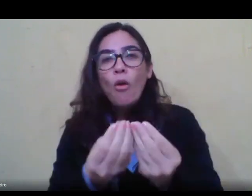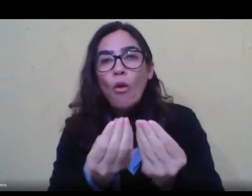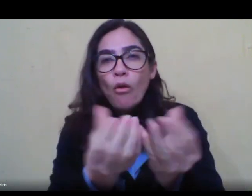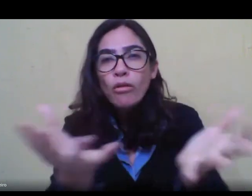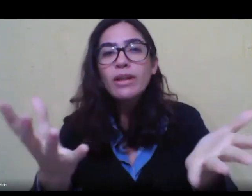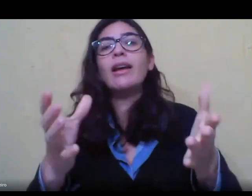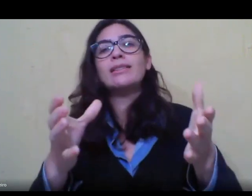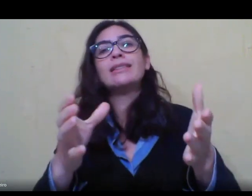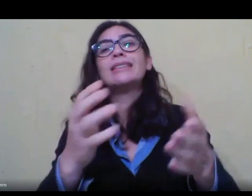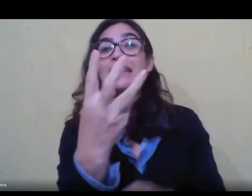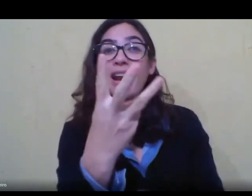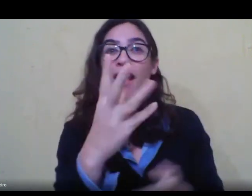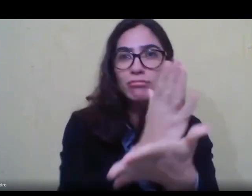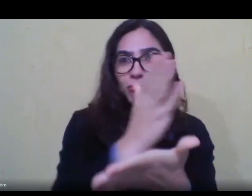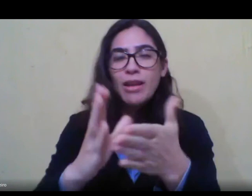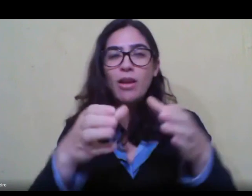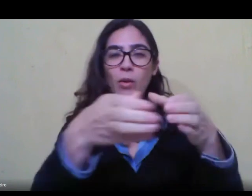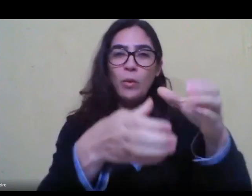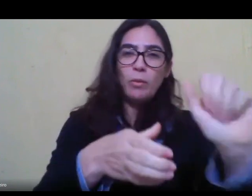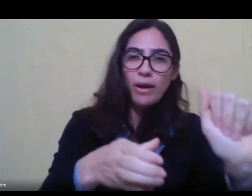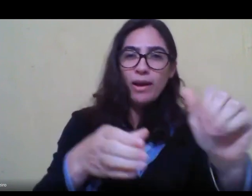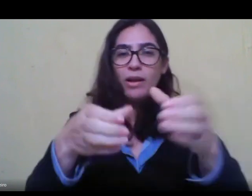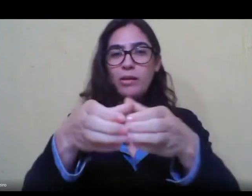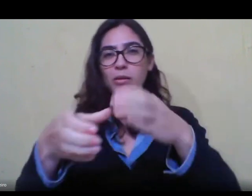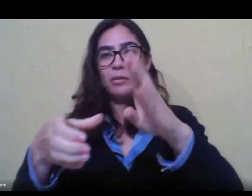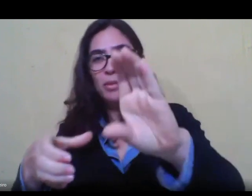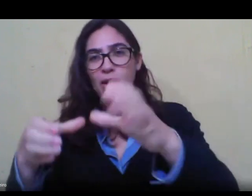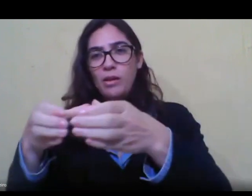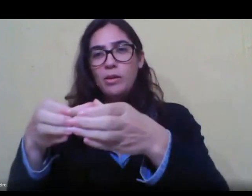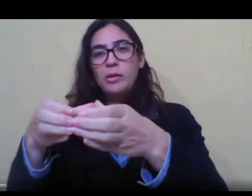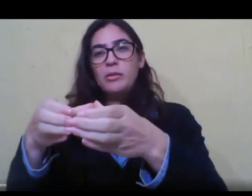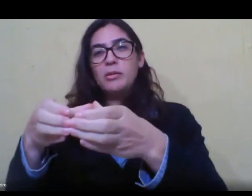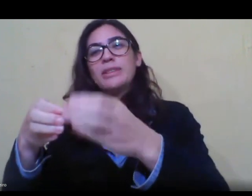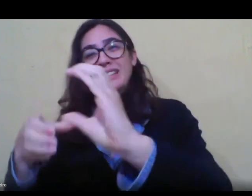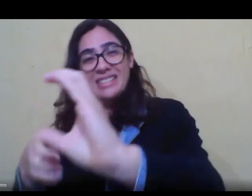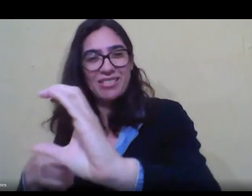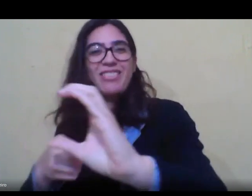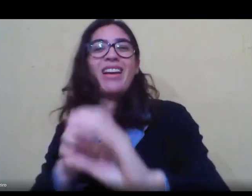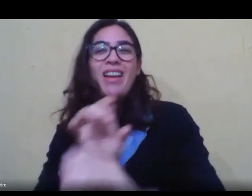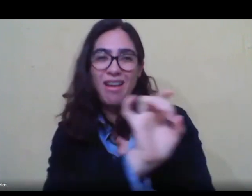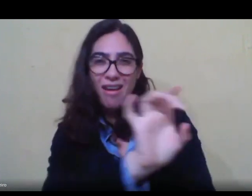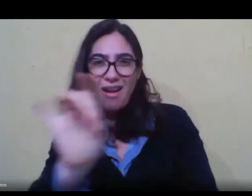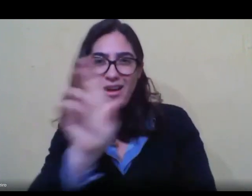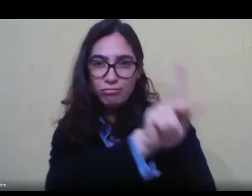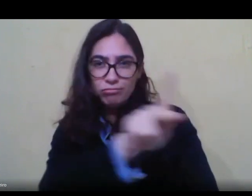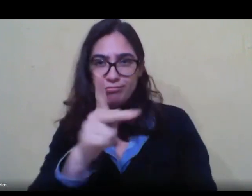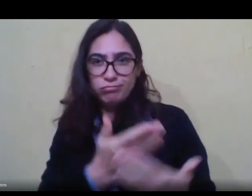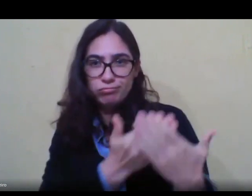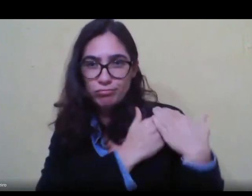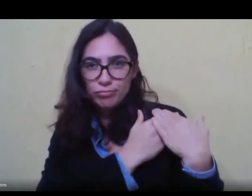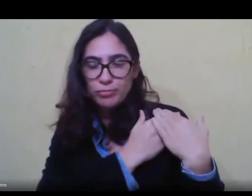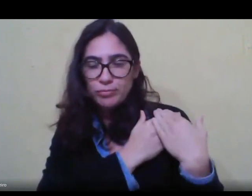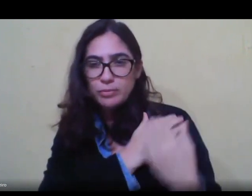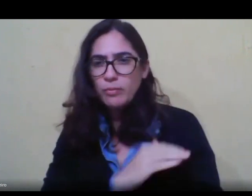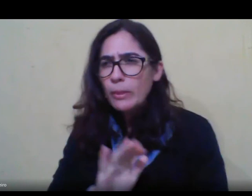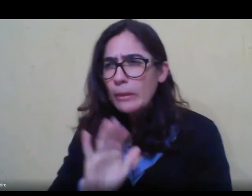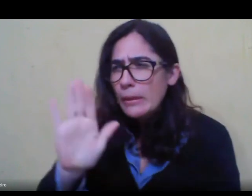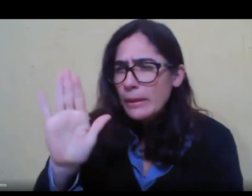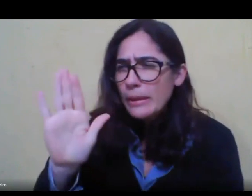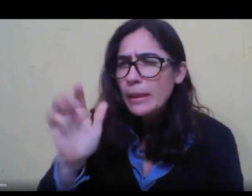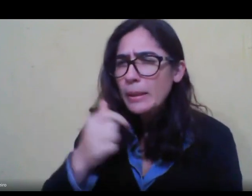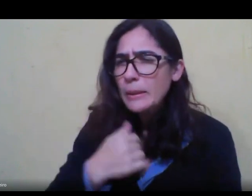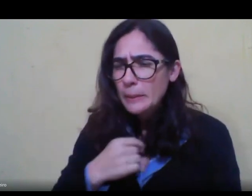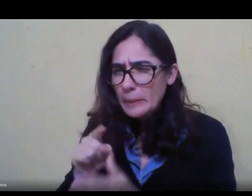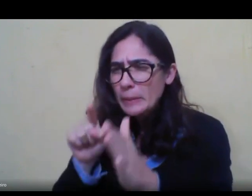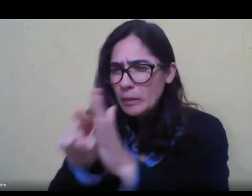uma dúvida rapidinho também, professora Thais, da coordenação da música. A gente já tem as atividades, como a gente está na